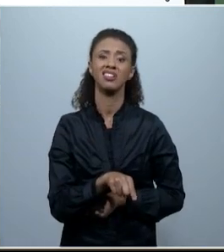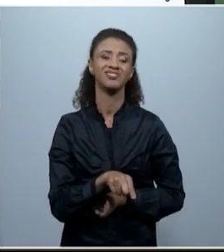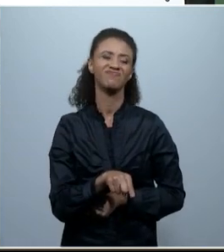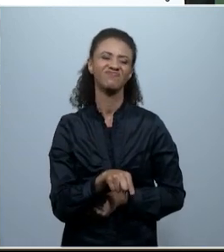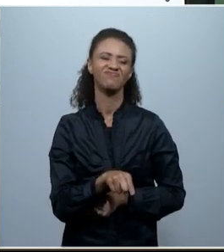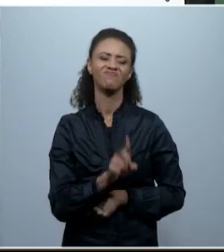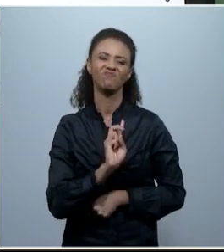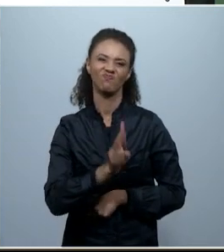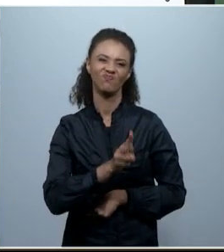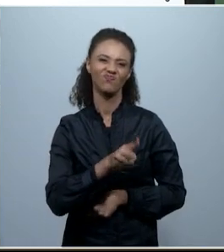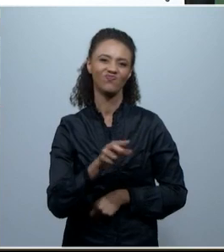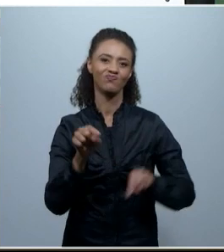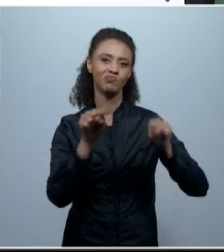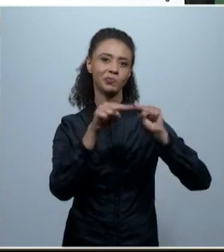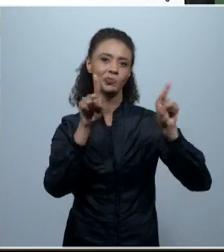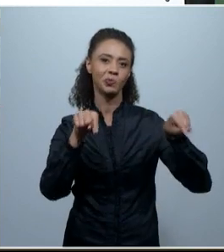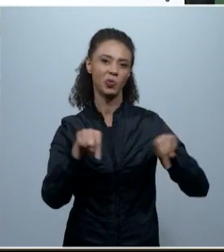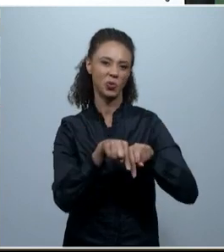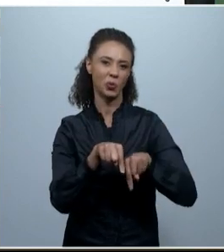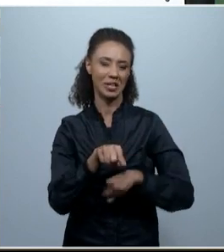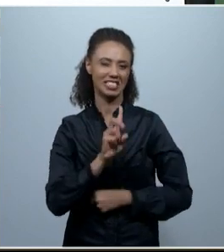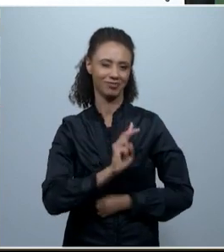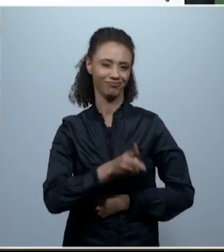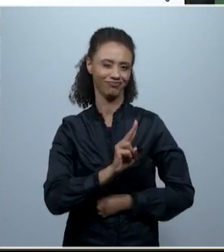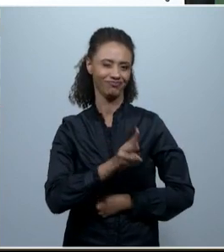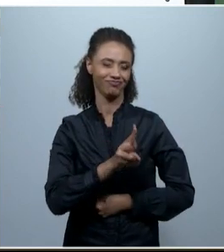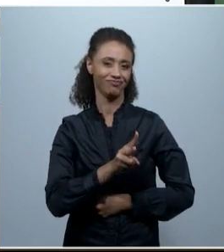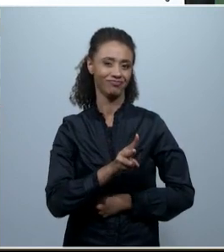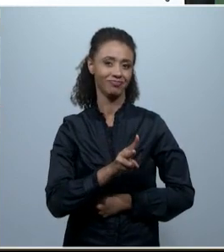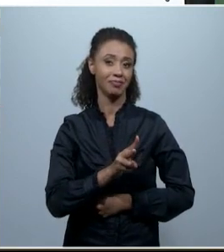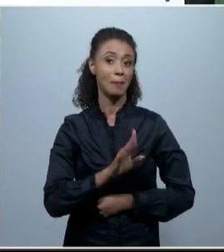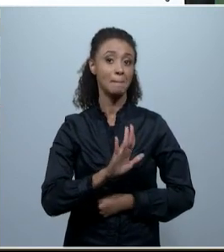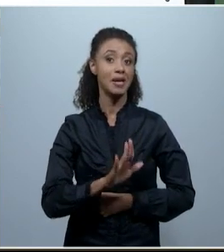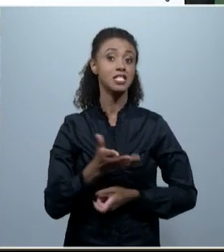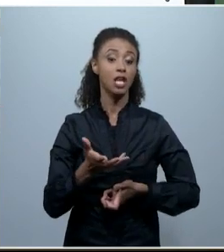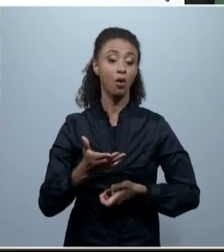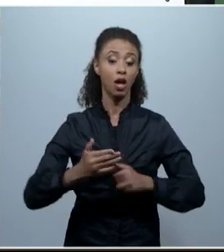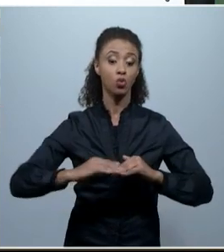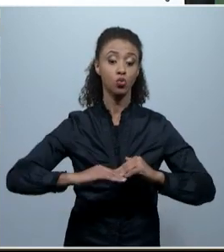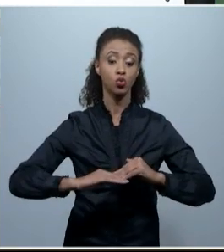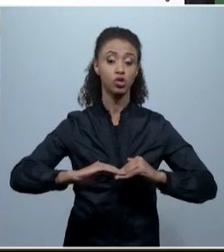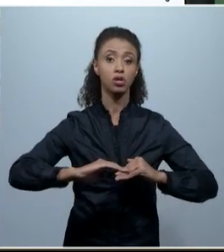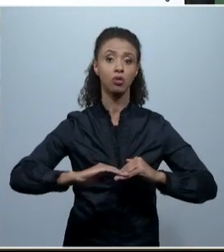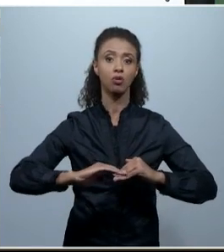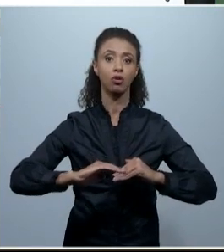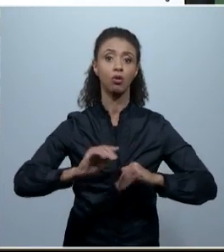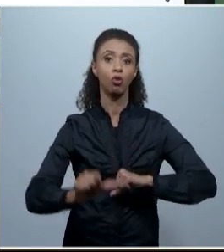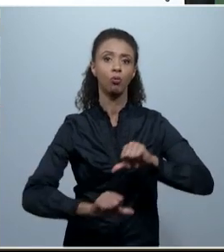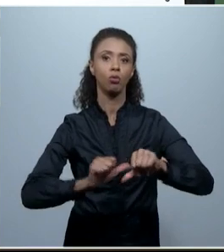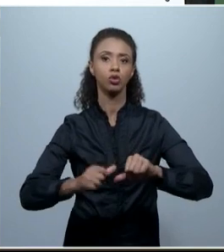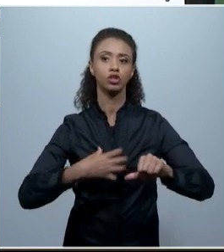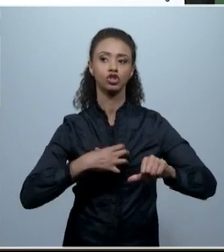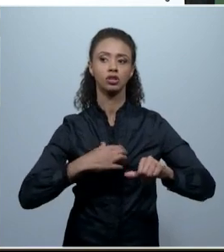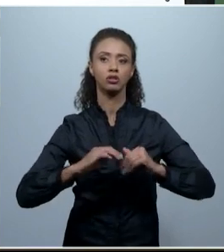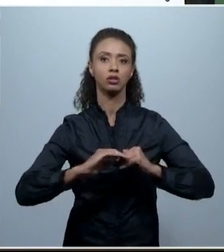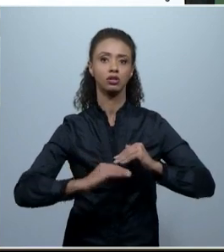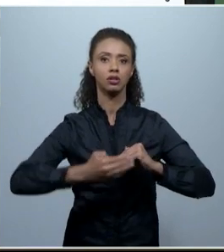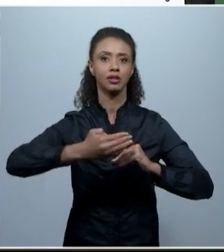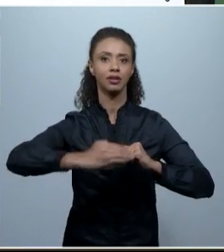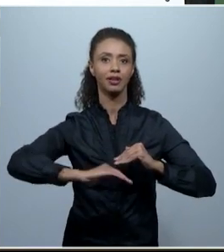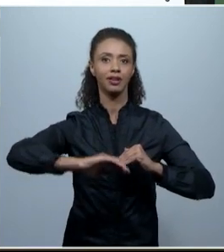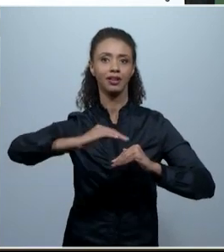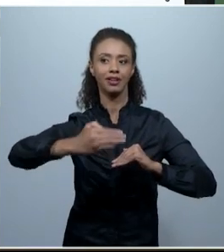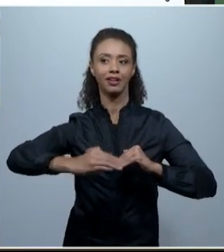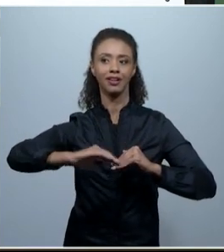mudar o pneu da bicicleta para andar direitinho ele quer mudar o chão onde a bicicleta vai andar então será que é possível mudar o formato